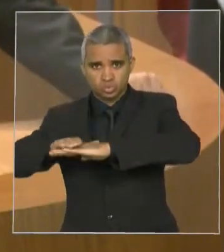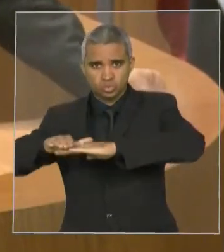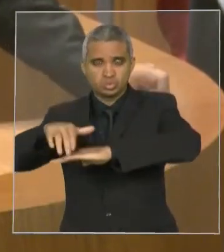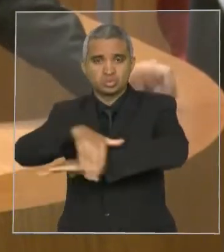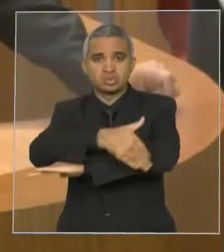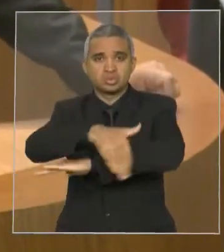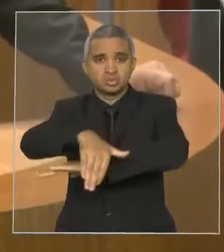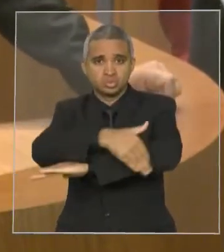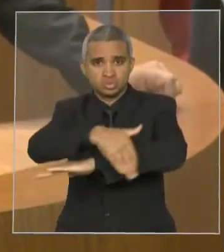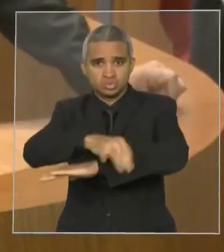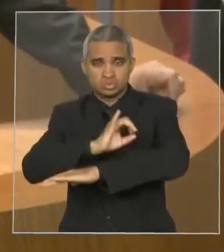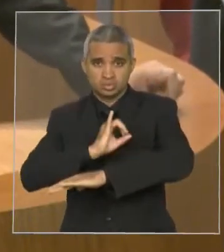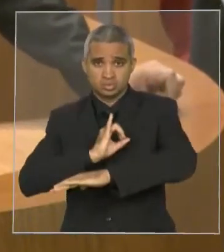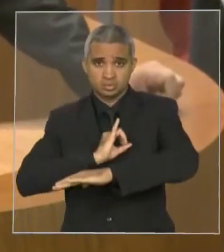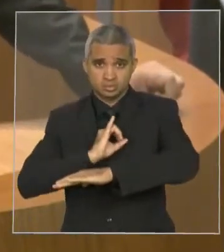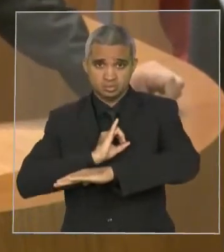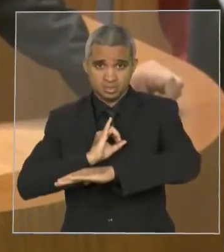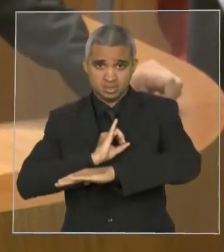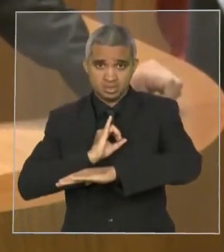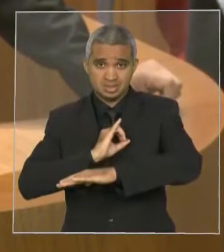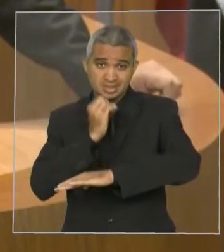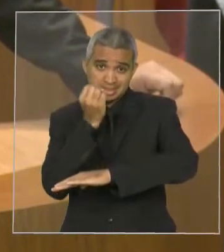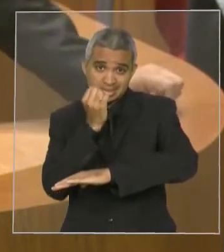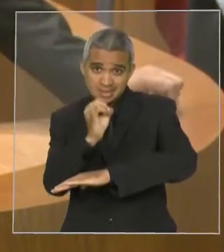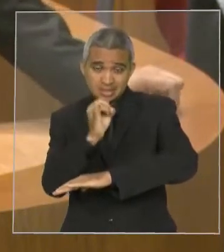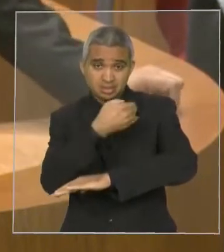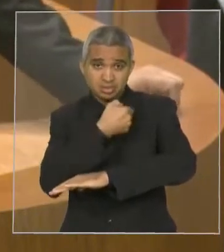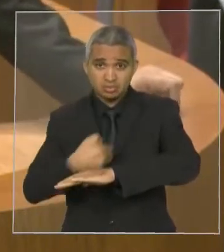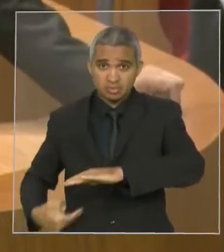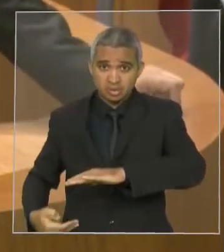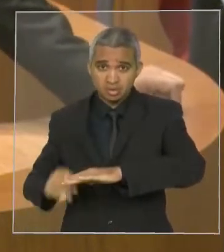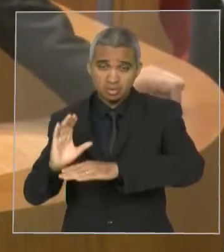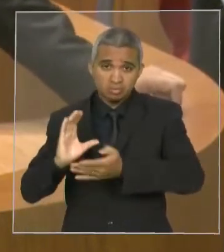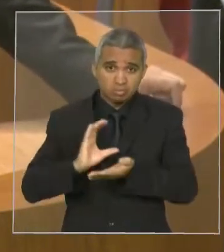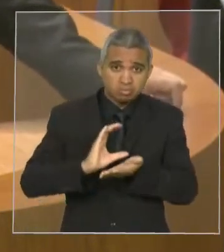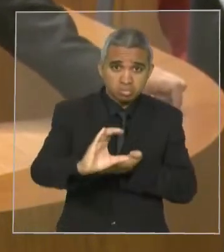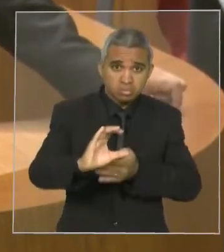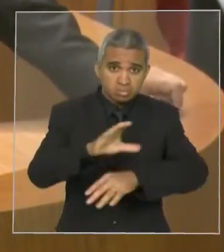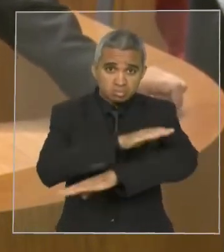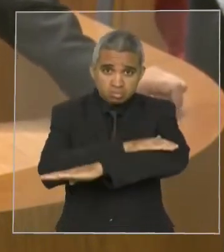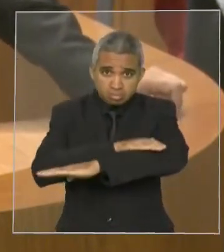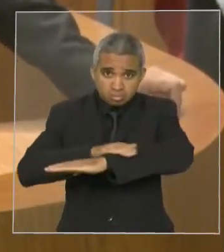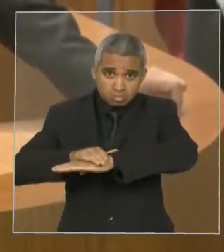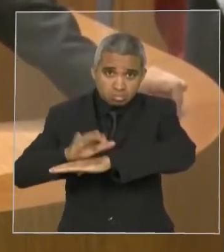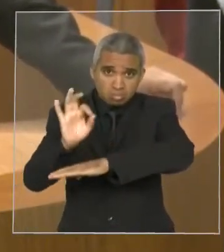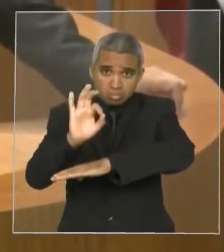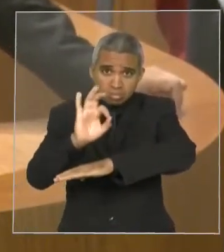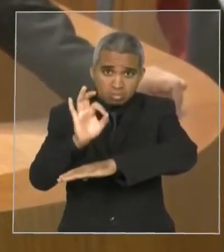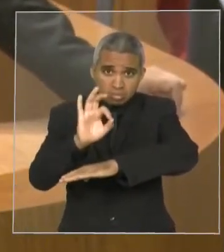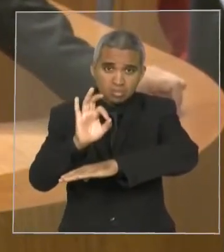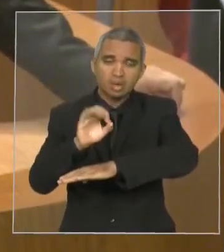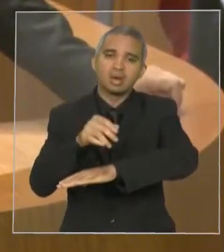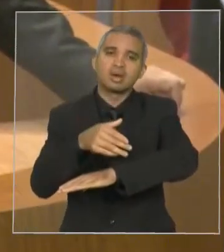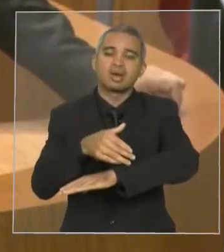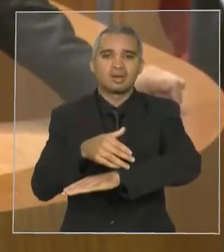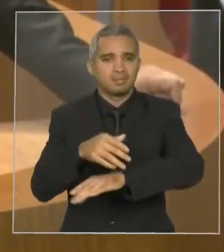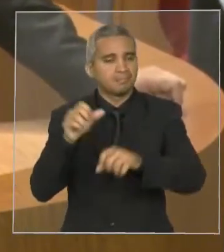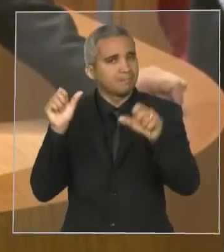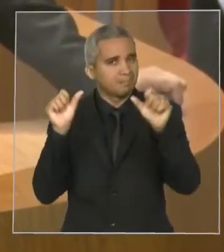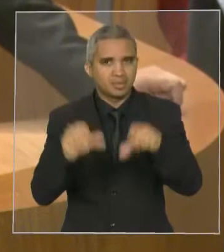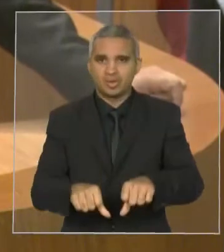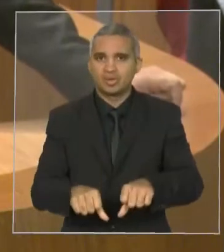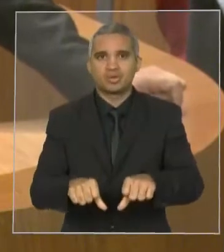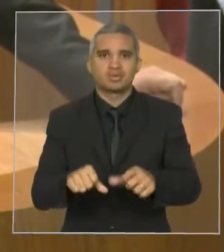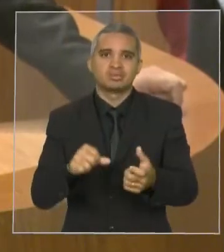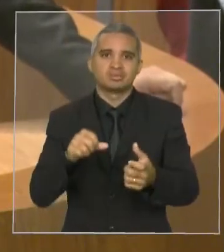fosse esse investimento a cidade estaria um caos porque nos últimos três anos só quem fez movimentação asfáltica em